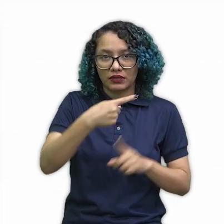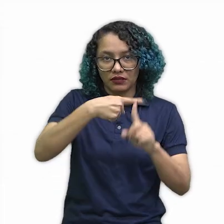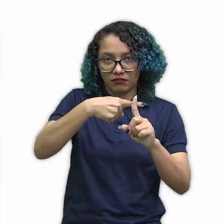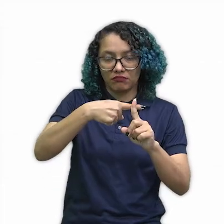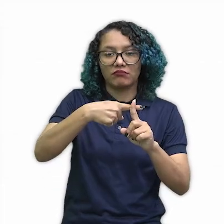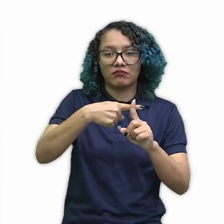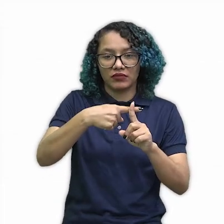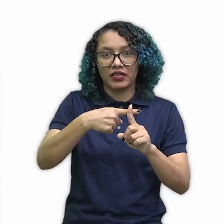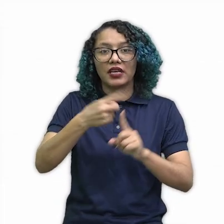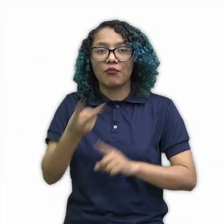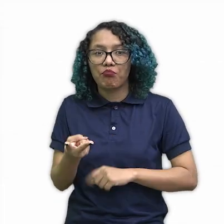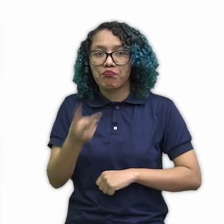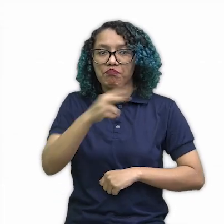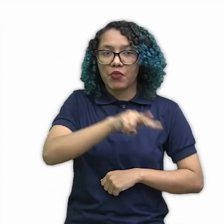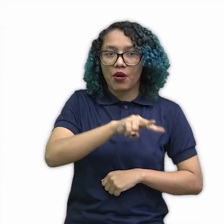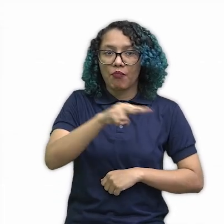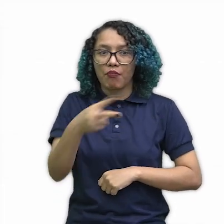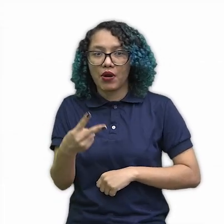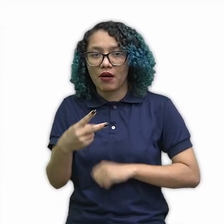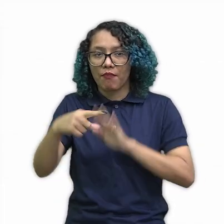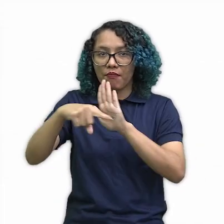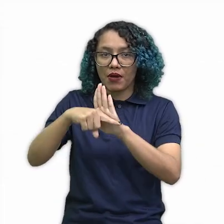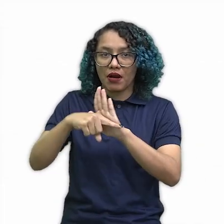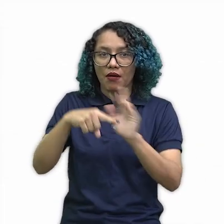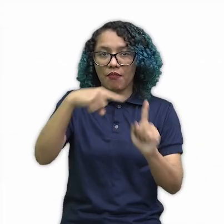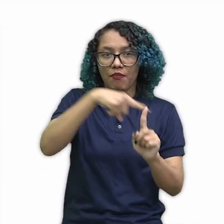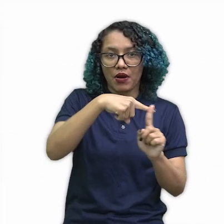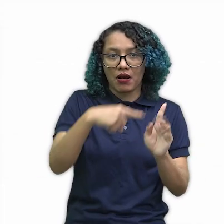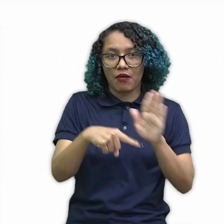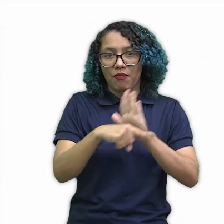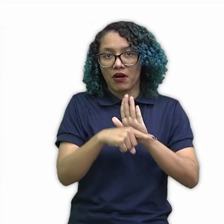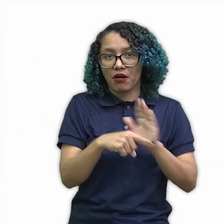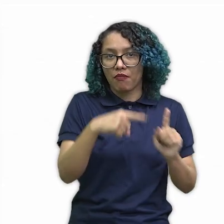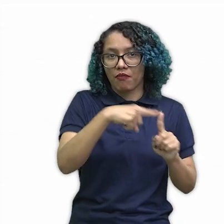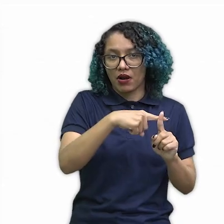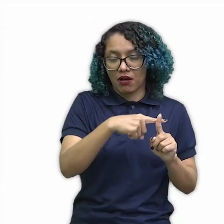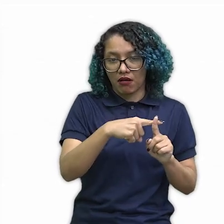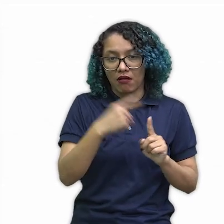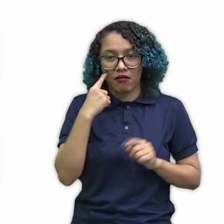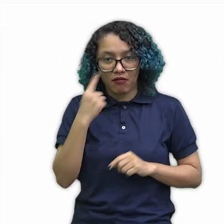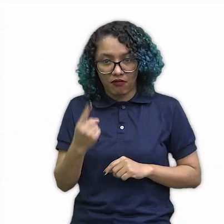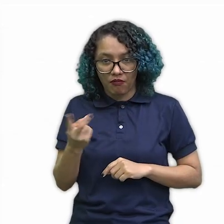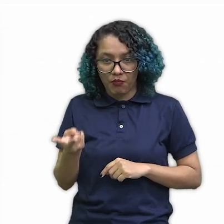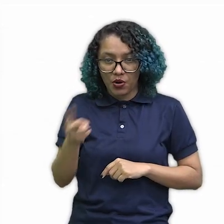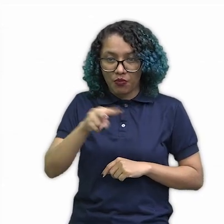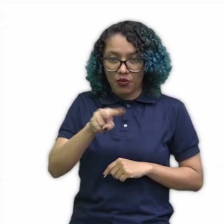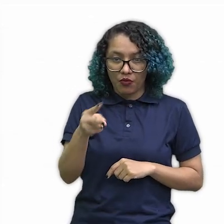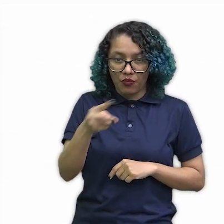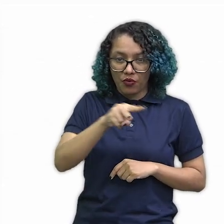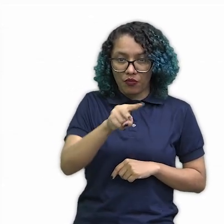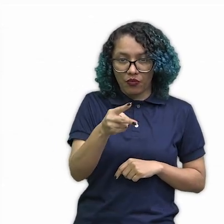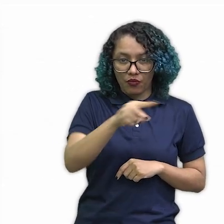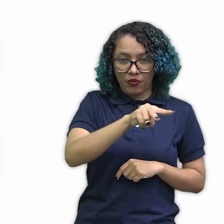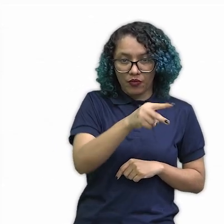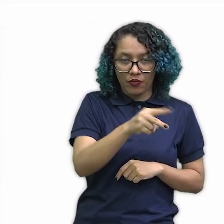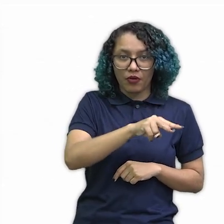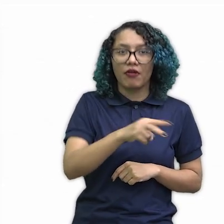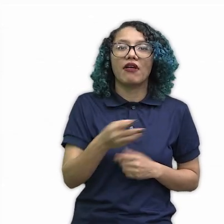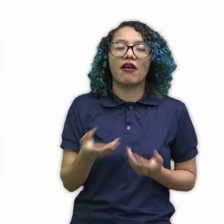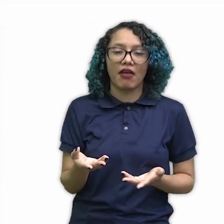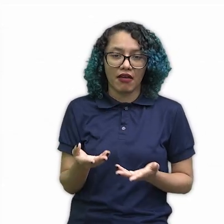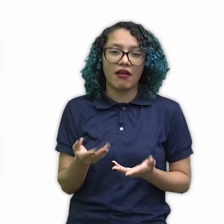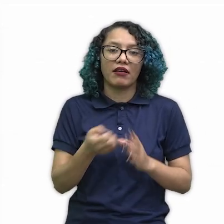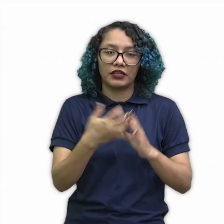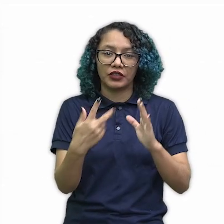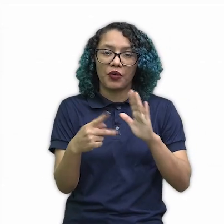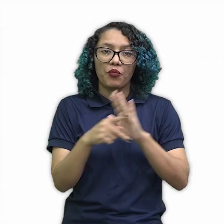E fica alternando, né? Vai ser um valor positivo, outro negativo, outro positivo, outro negativo, tá bom? Então, essa é uma característica